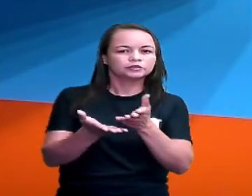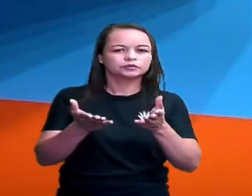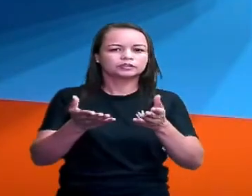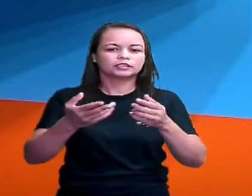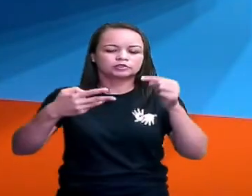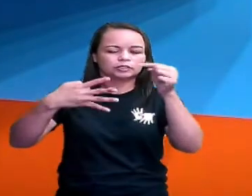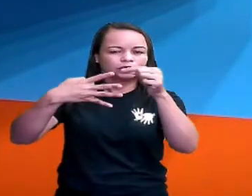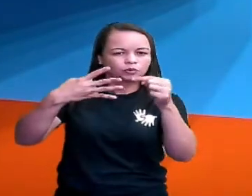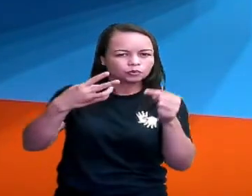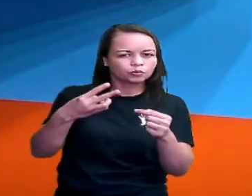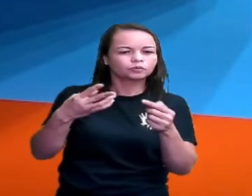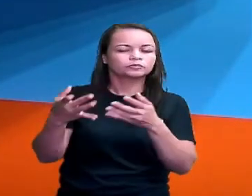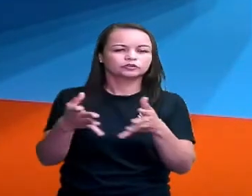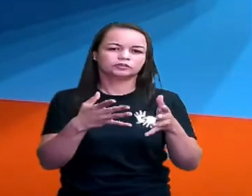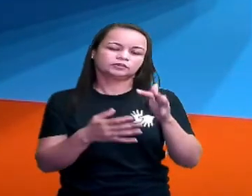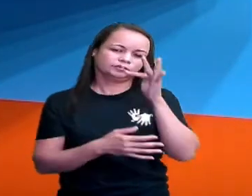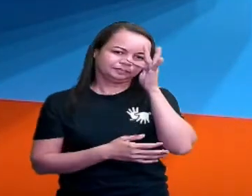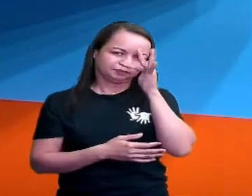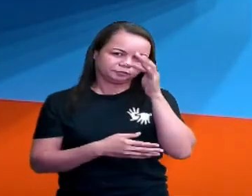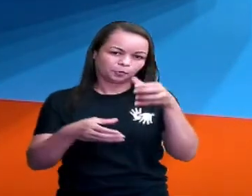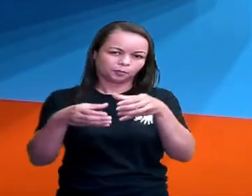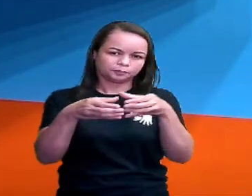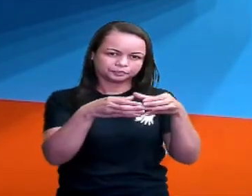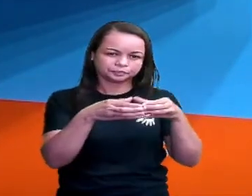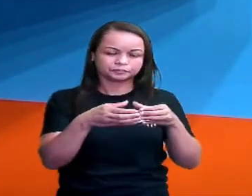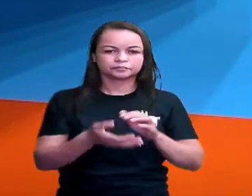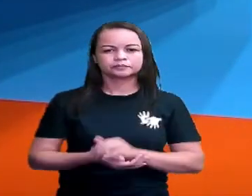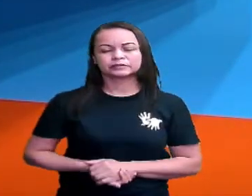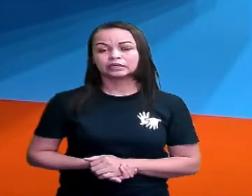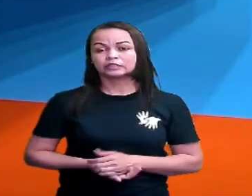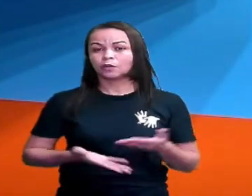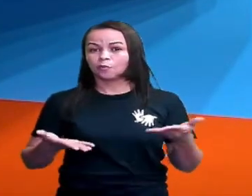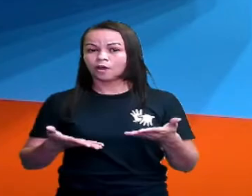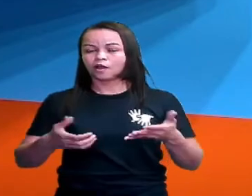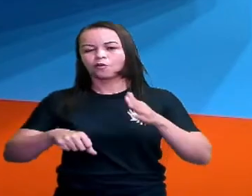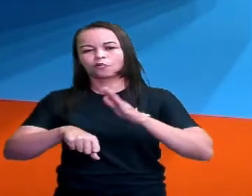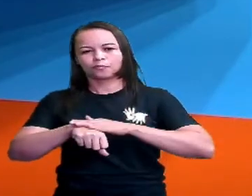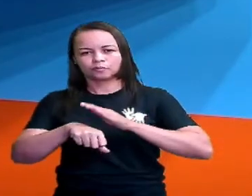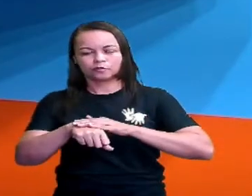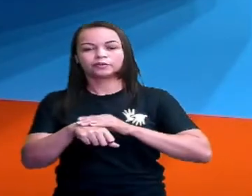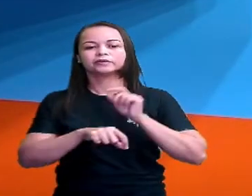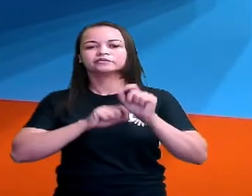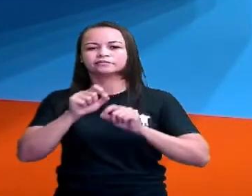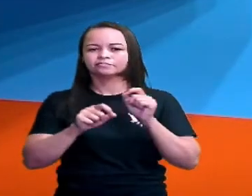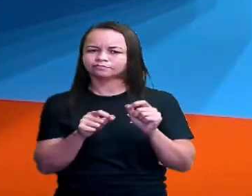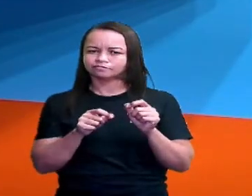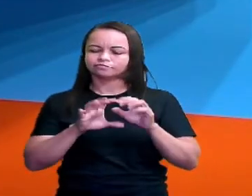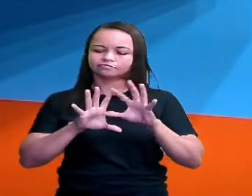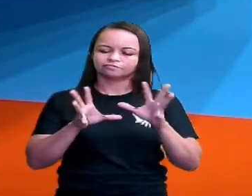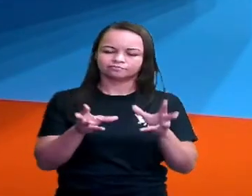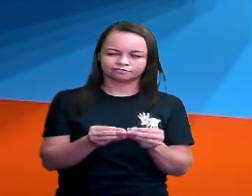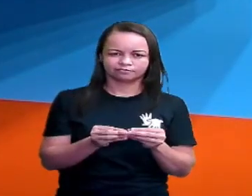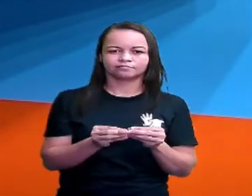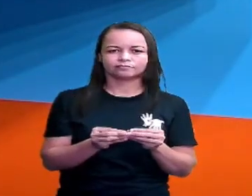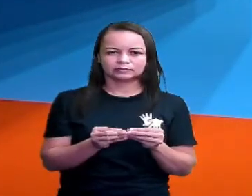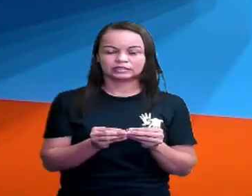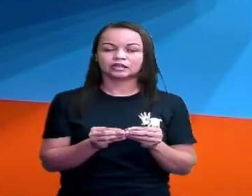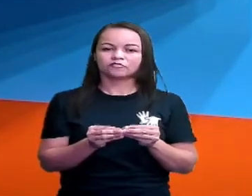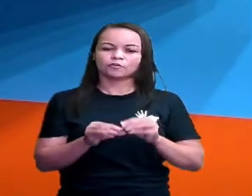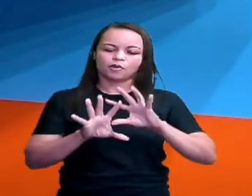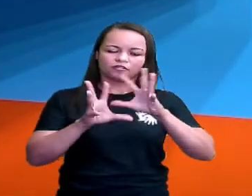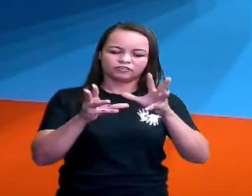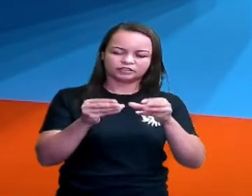importante que são as plantas, tá certo? Então, chegamos agora no momento da nossa revisão, tá certo? A gente vai agora revisar tudo aquilo que